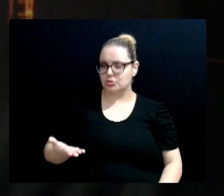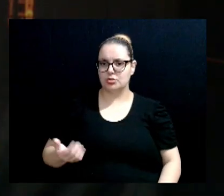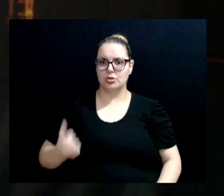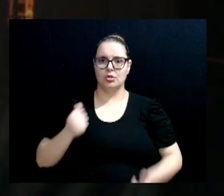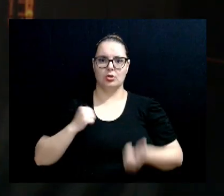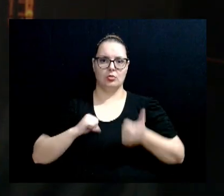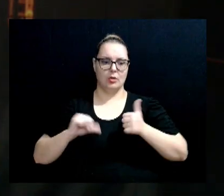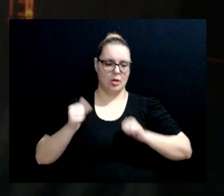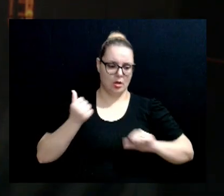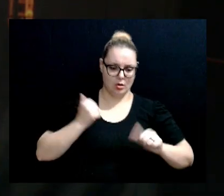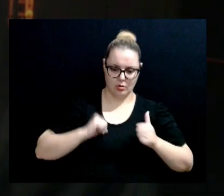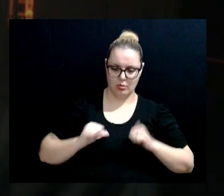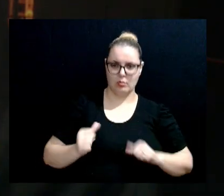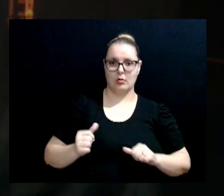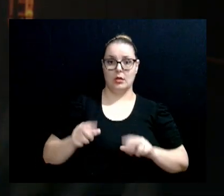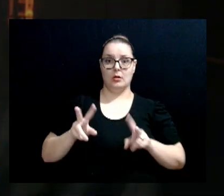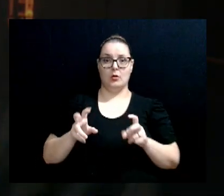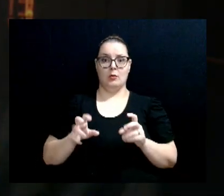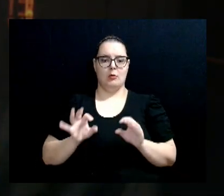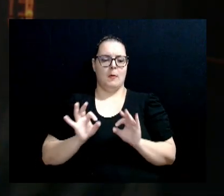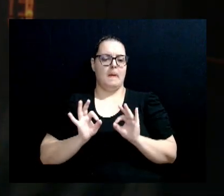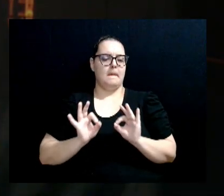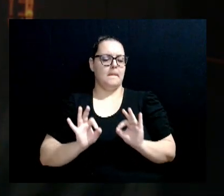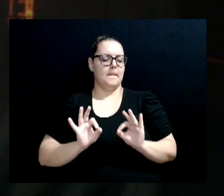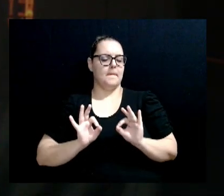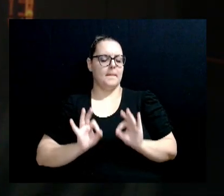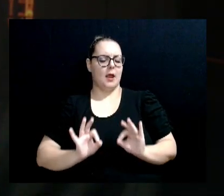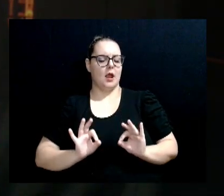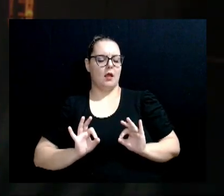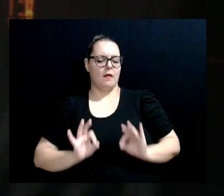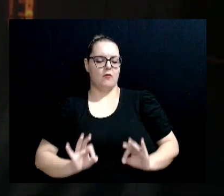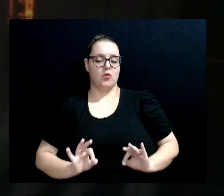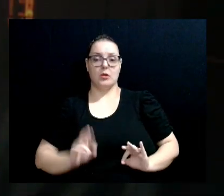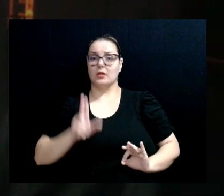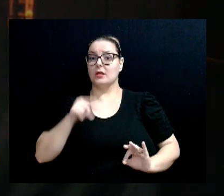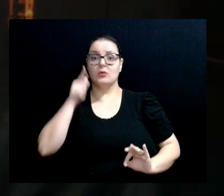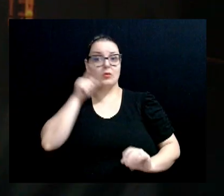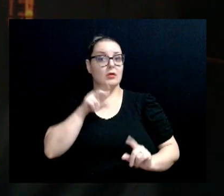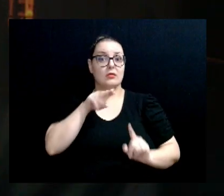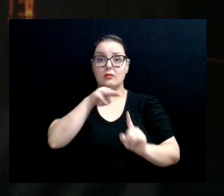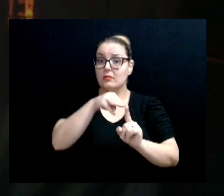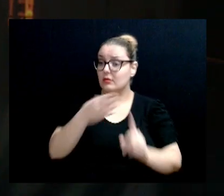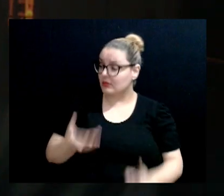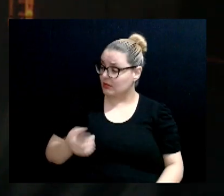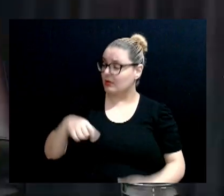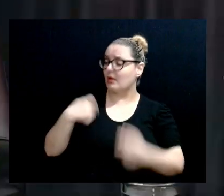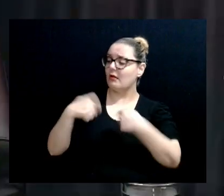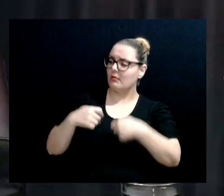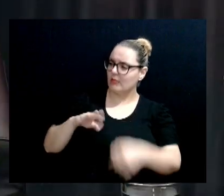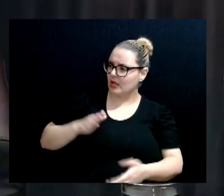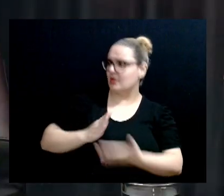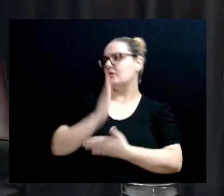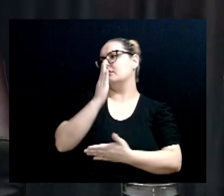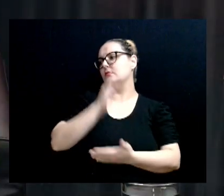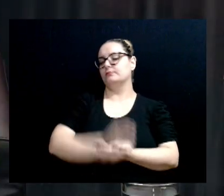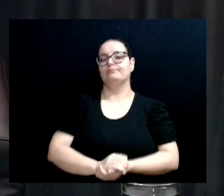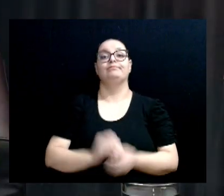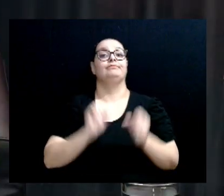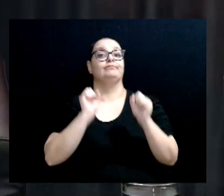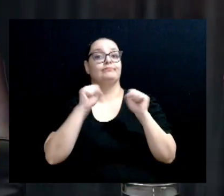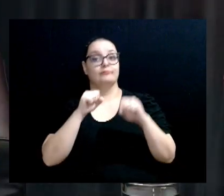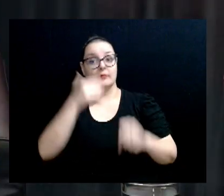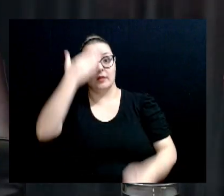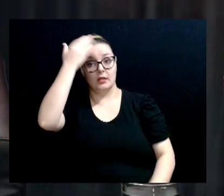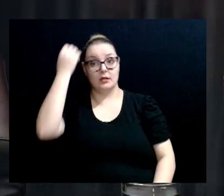o tal do perfeccionismo, que é inatingível, né? E a necessidade de aprovação? Sim, Rúbia,